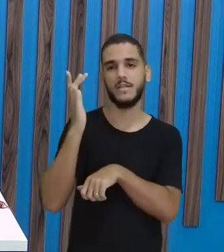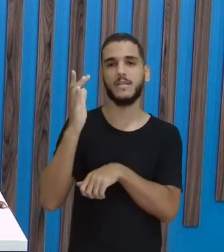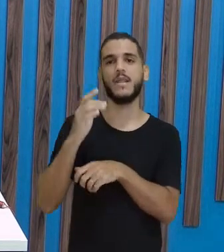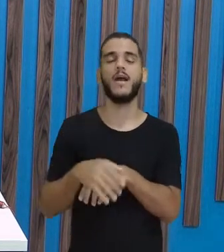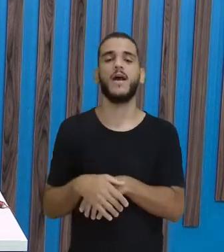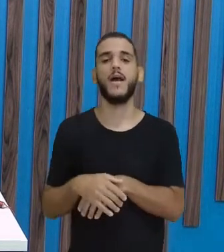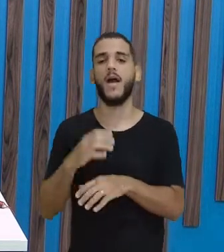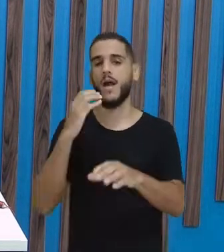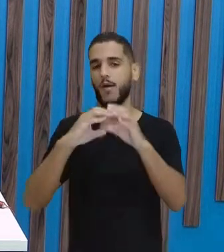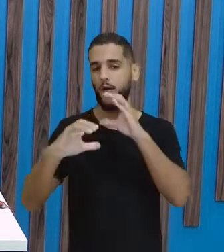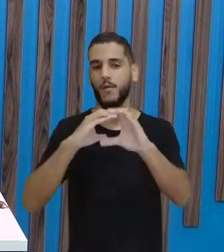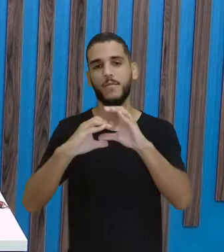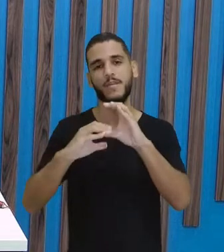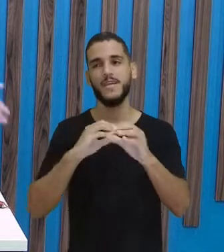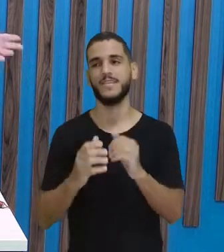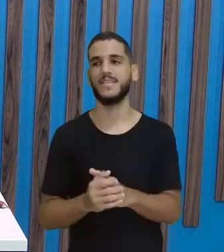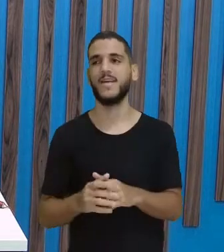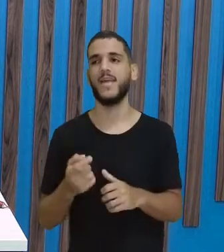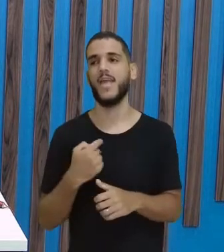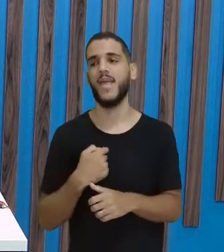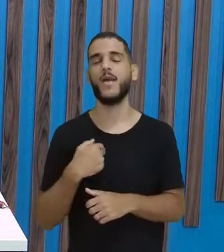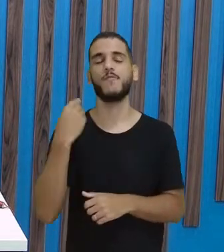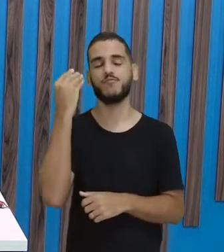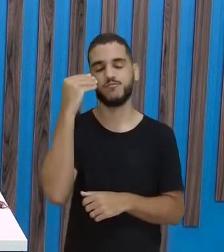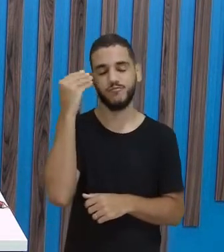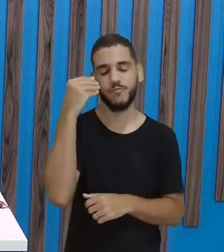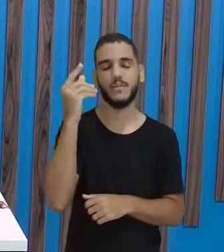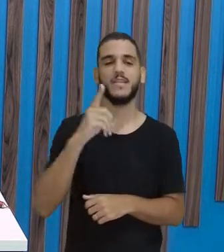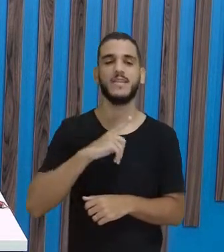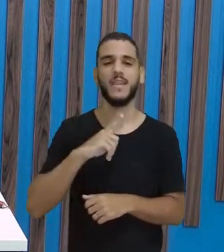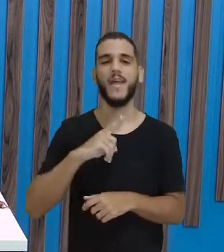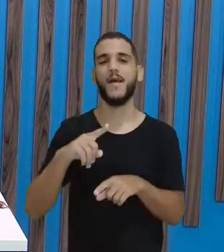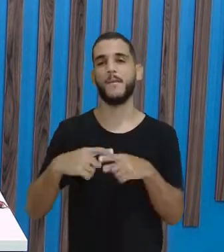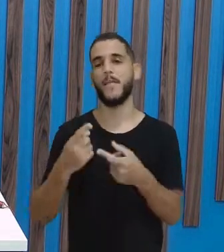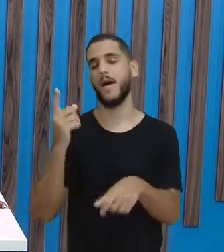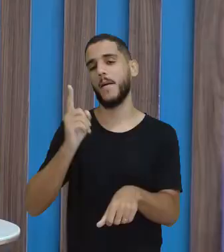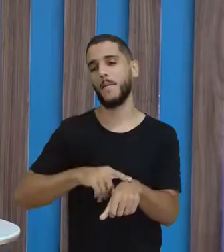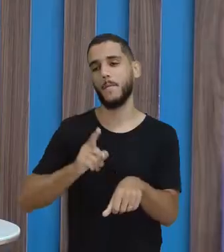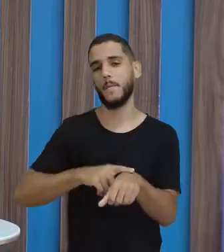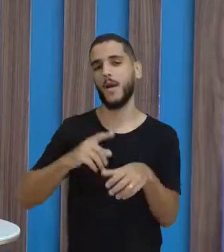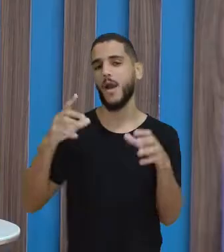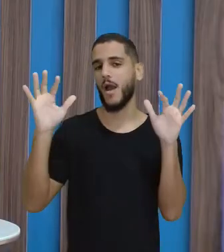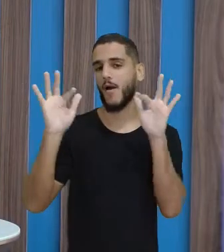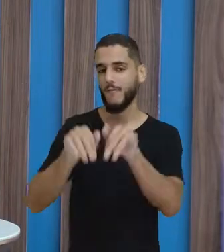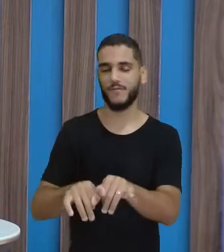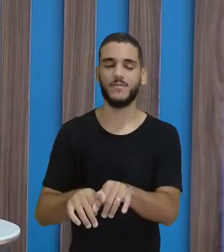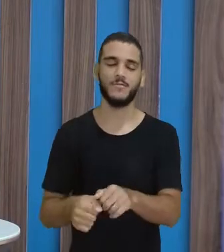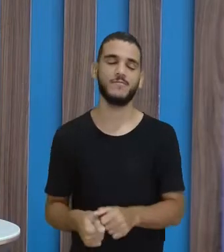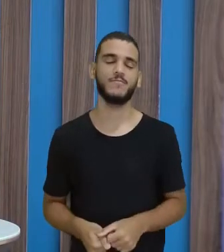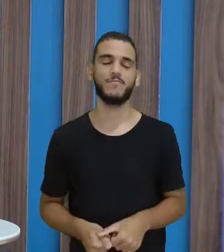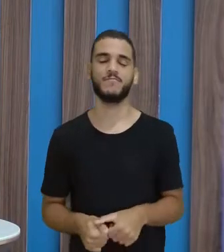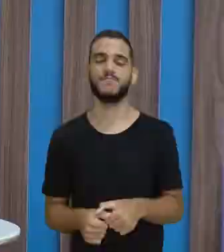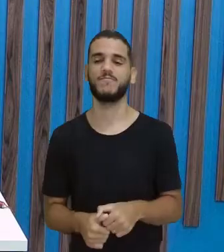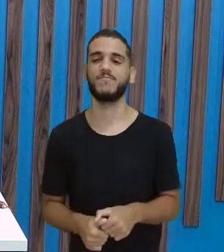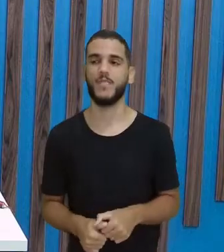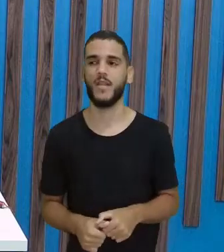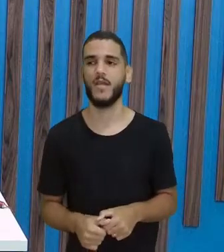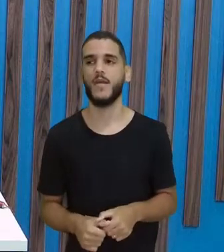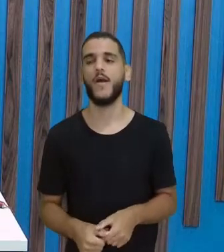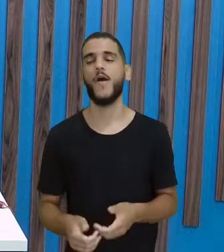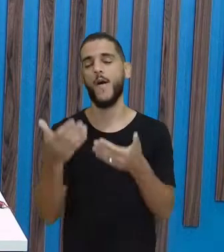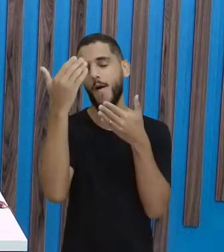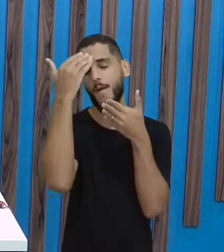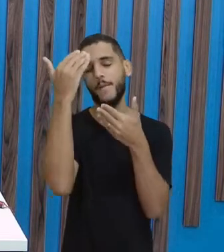comunicação. No mais, gente, eu ia fazer aqui uma experiência com vocês, mas não vai dar tempo, professora, que esse tempo voou. Foi mesmo? Foi. Mas, olha,